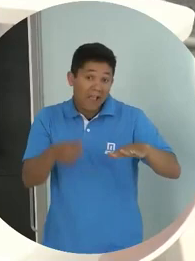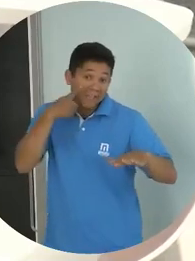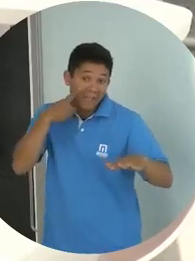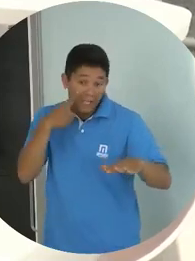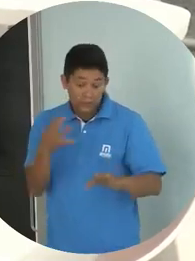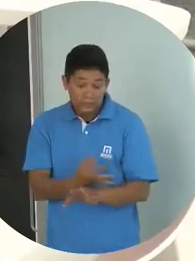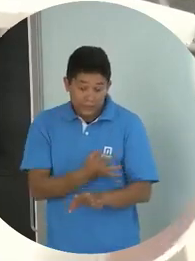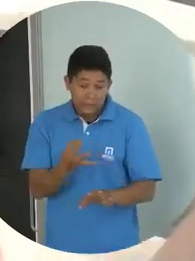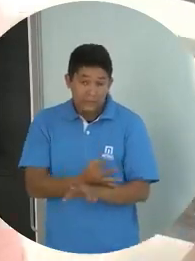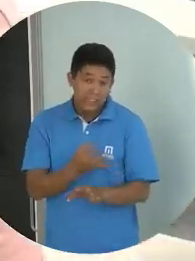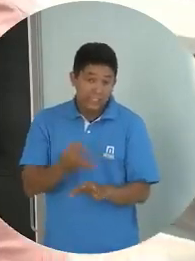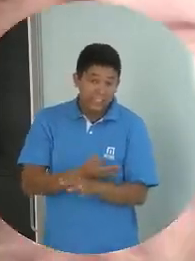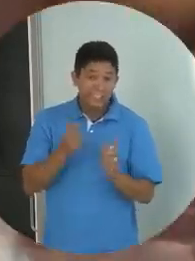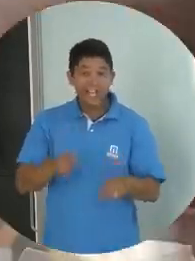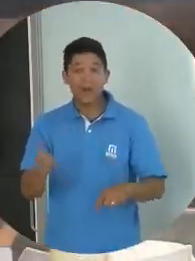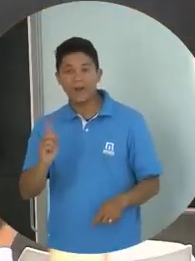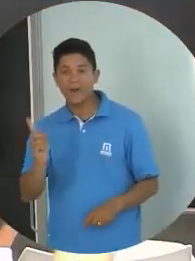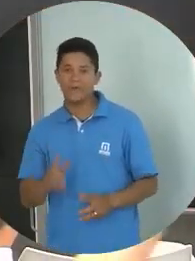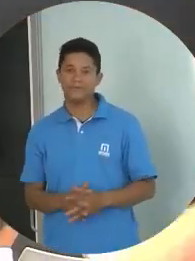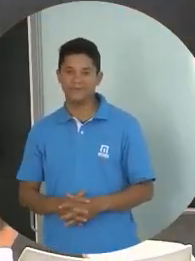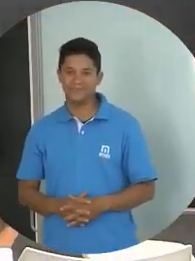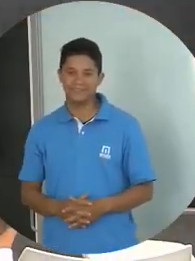Tá?